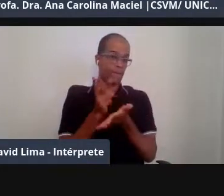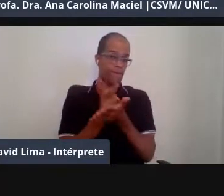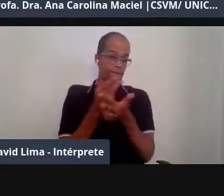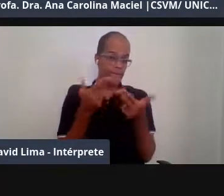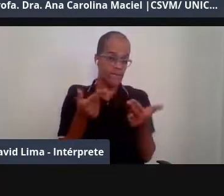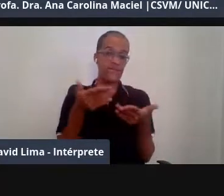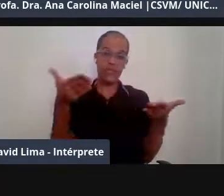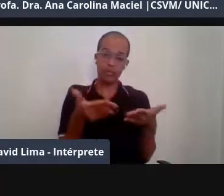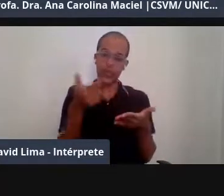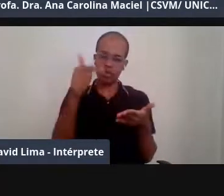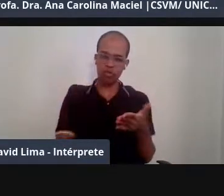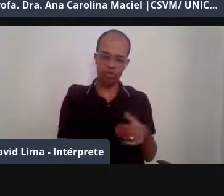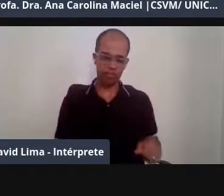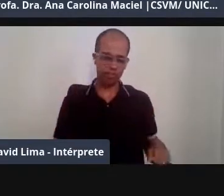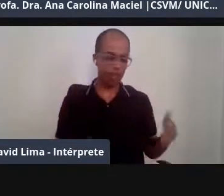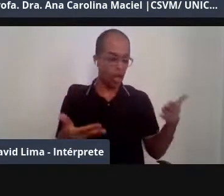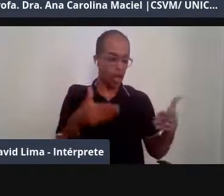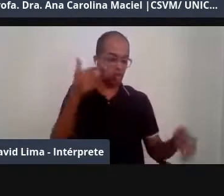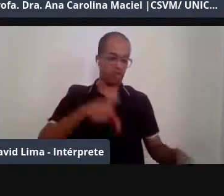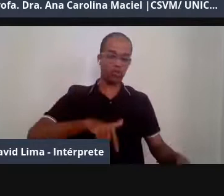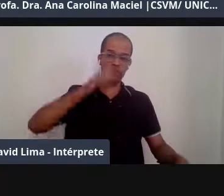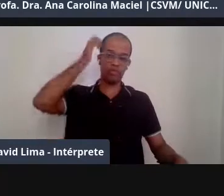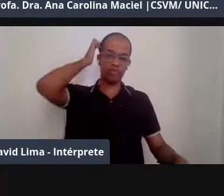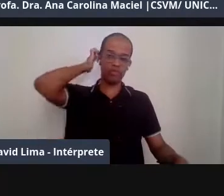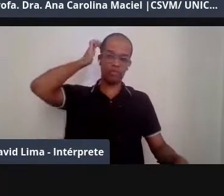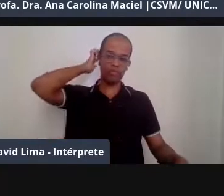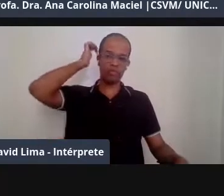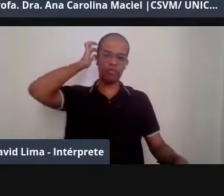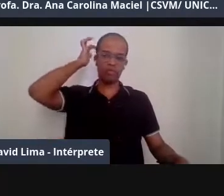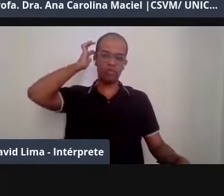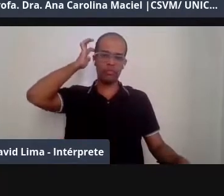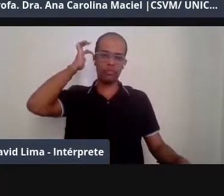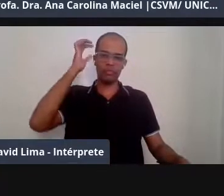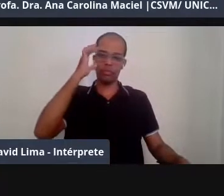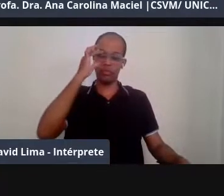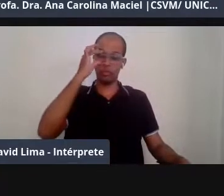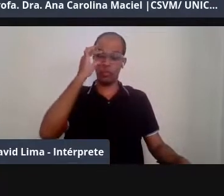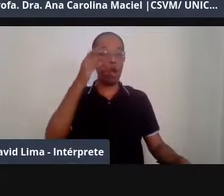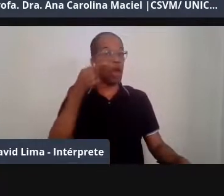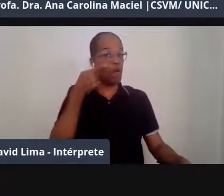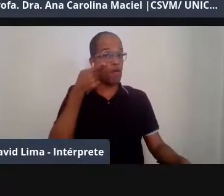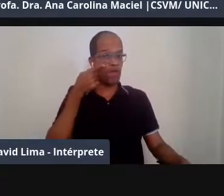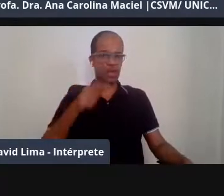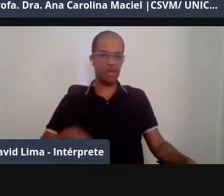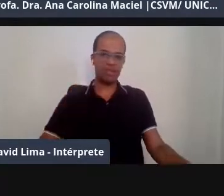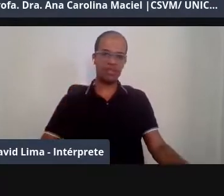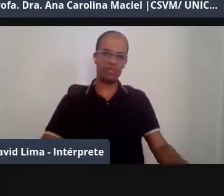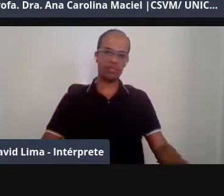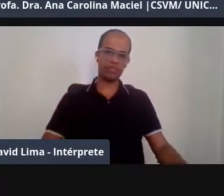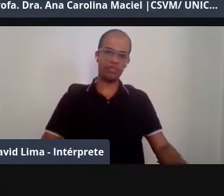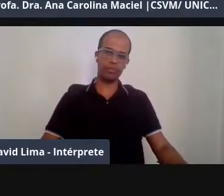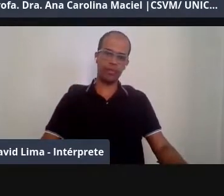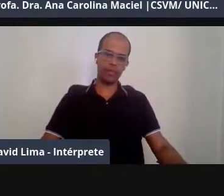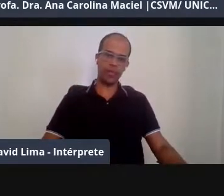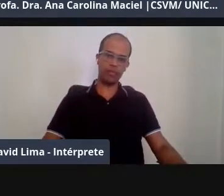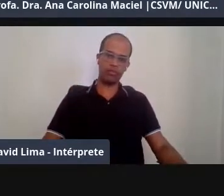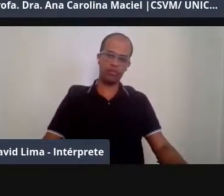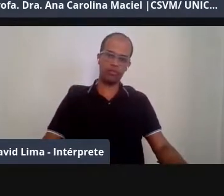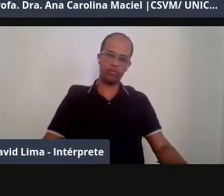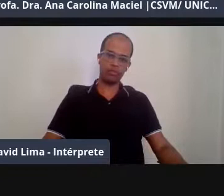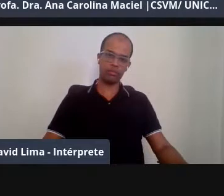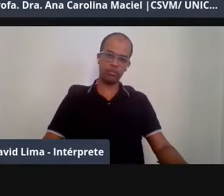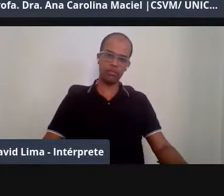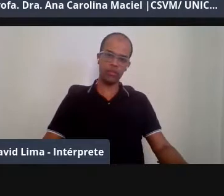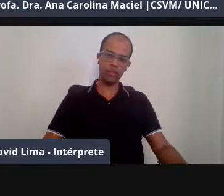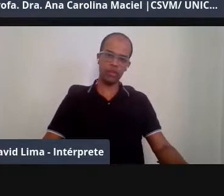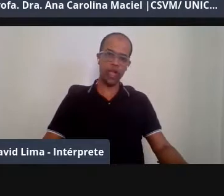agora. Agora com a fuga dos venezuelanos, olha bem, eu não sou a favor de nenhum